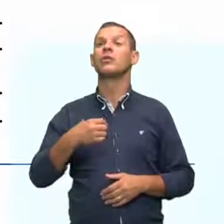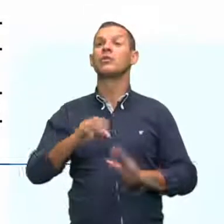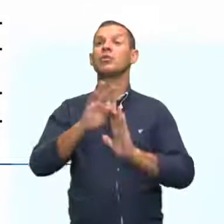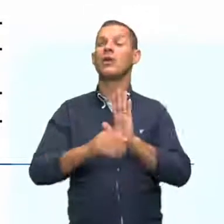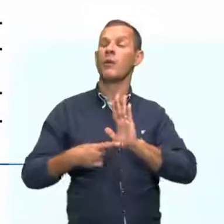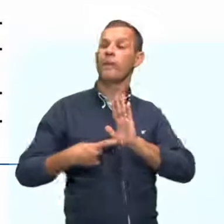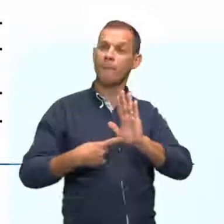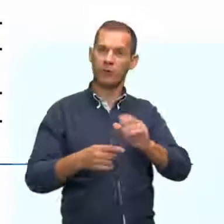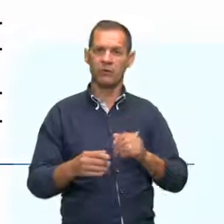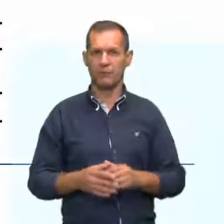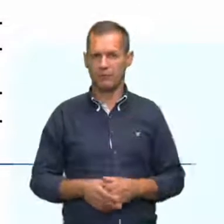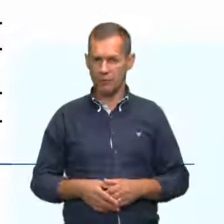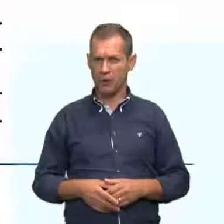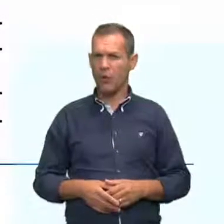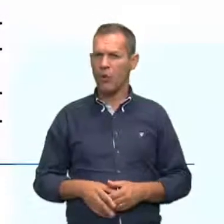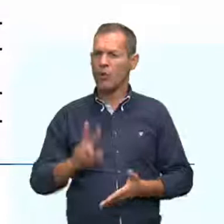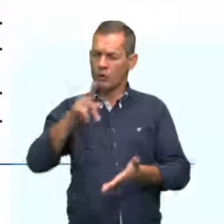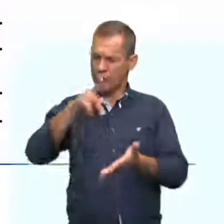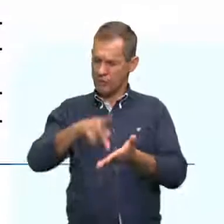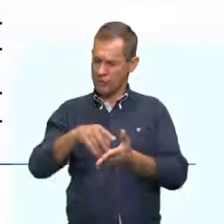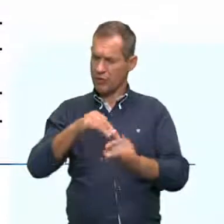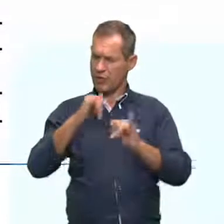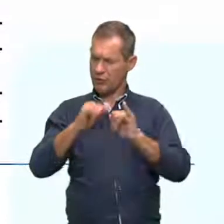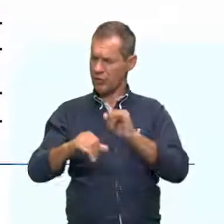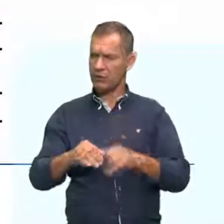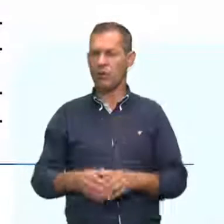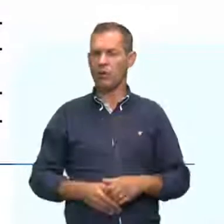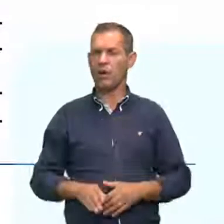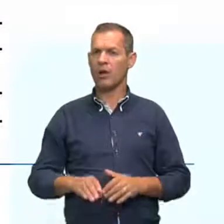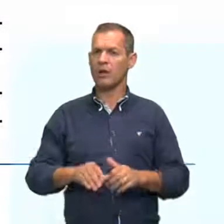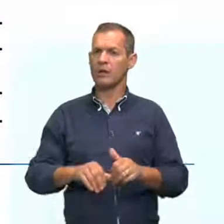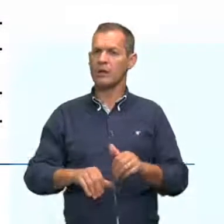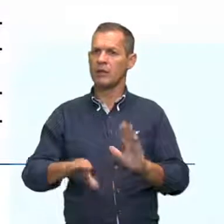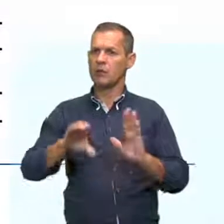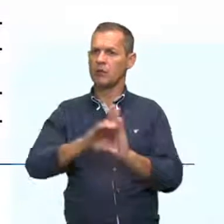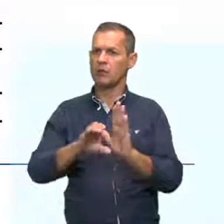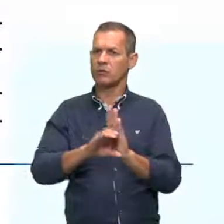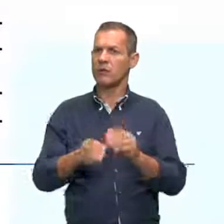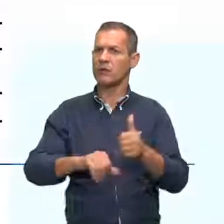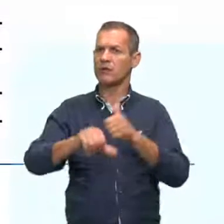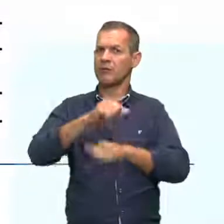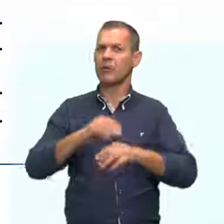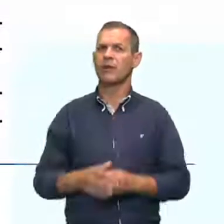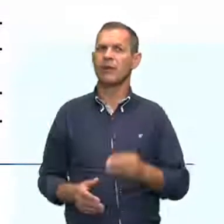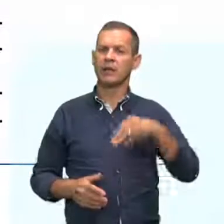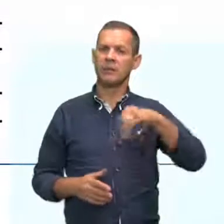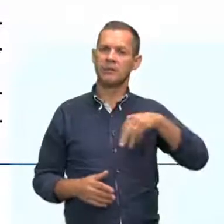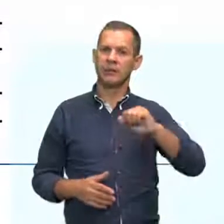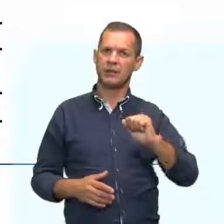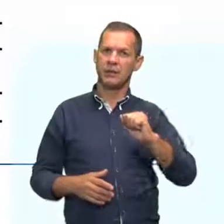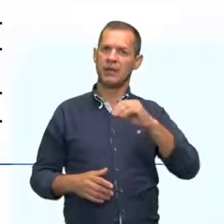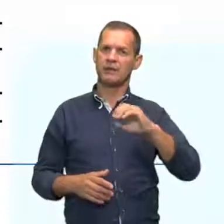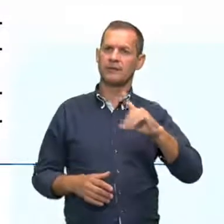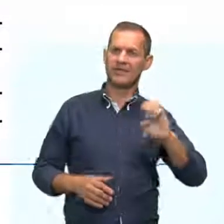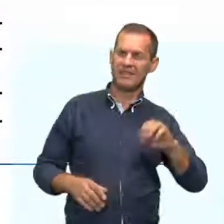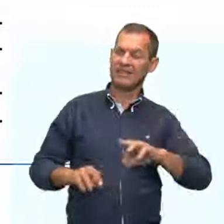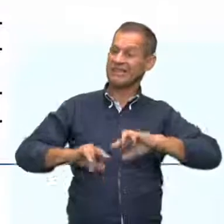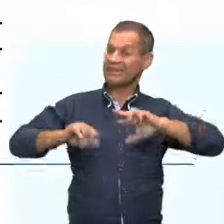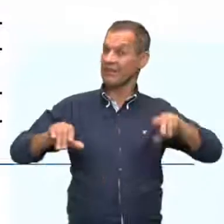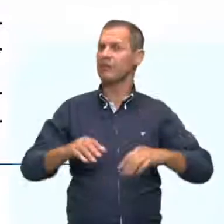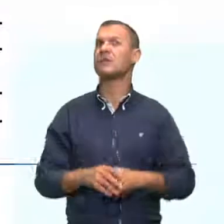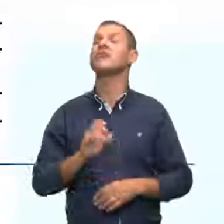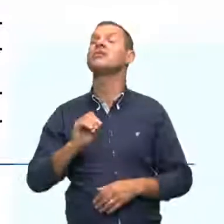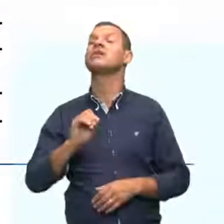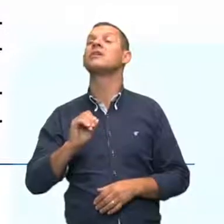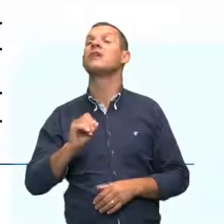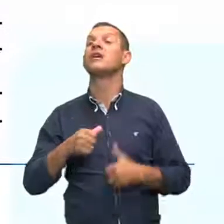texto. Originalmente era mensagem codificada, agora ficou MNAECD. Então, não tem nada a ver com o